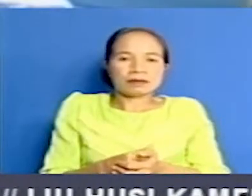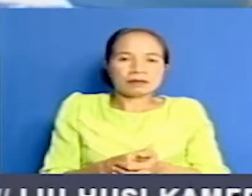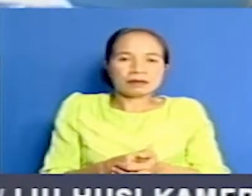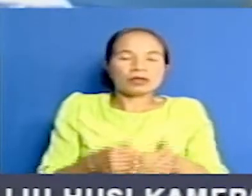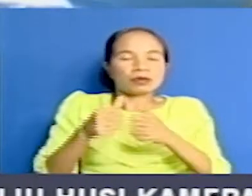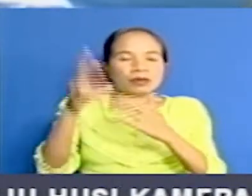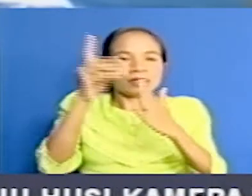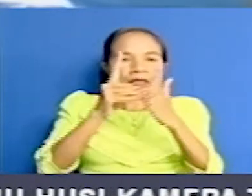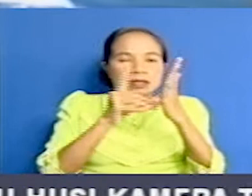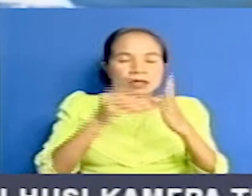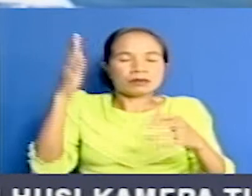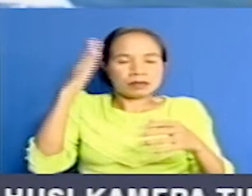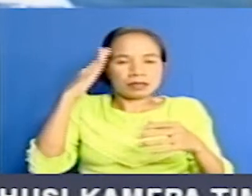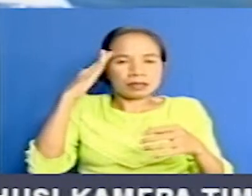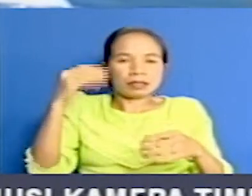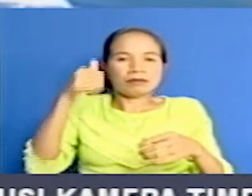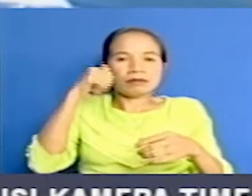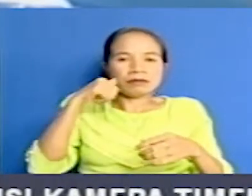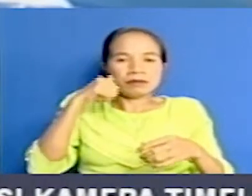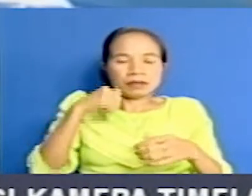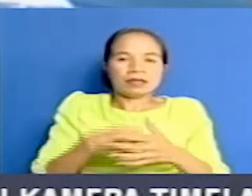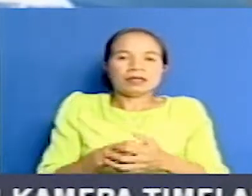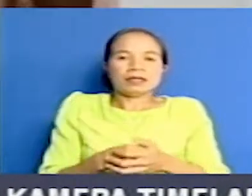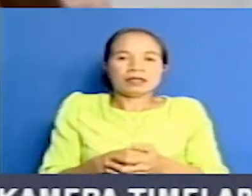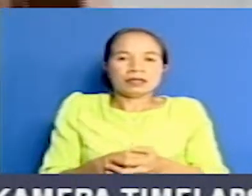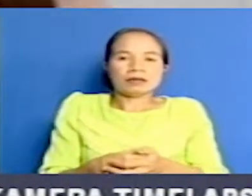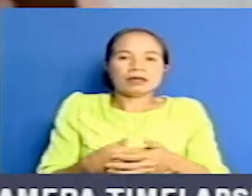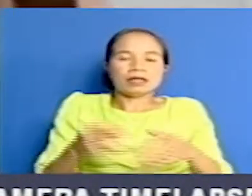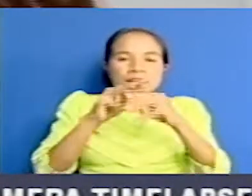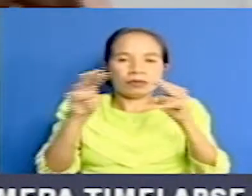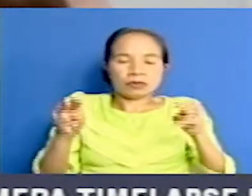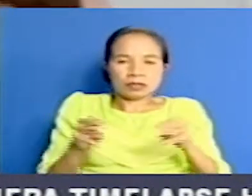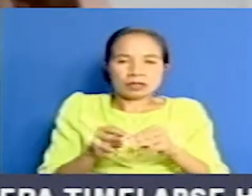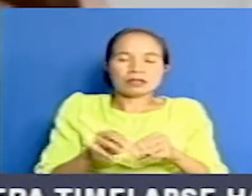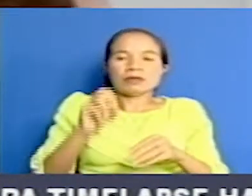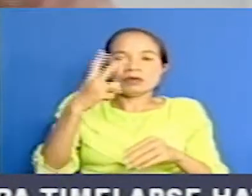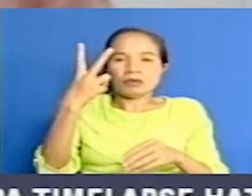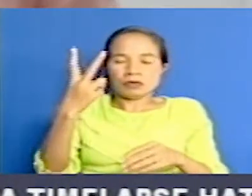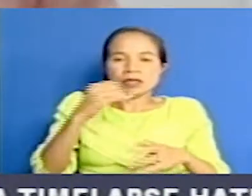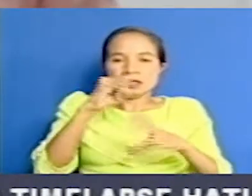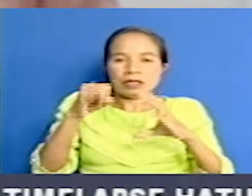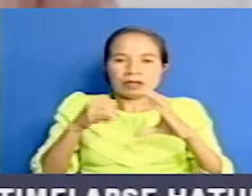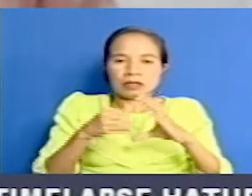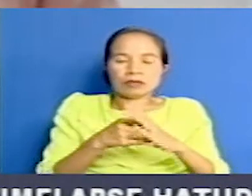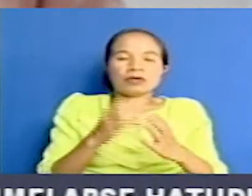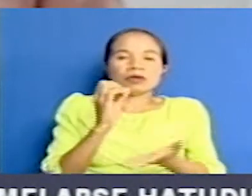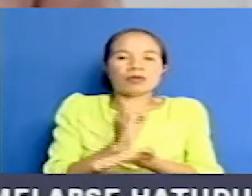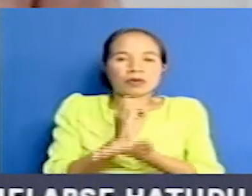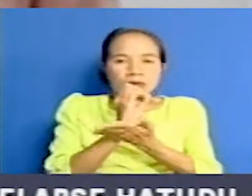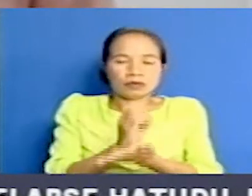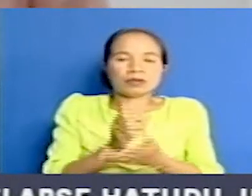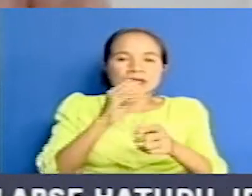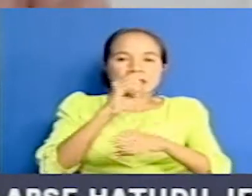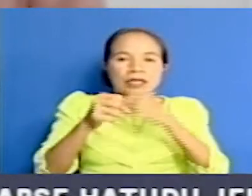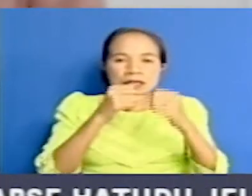baseia para dados de identificação para Feto Potencial Sira e município Sanulo Resingrua, inclui região Raiua e